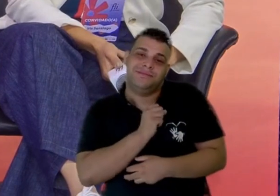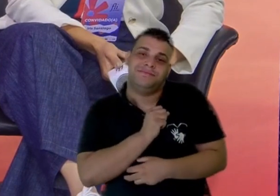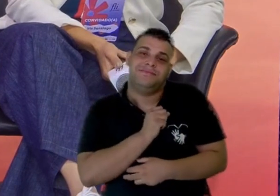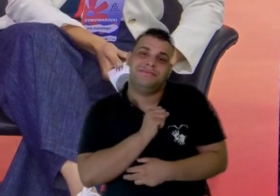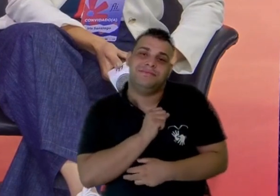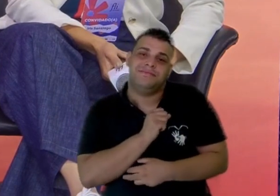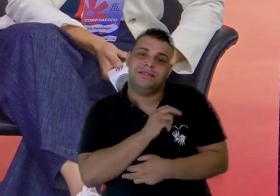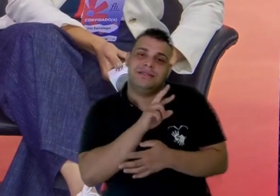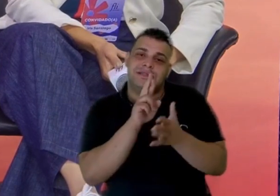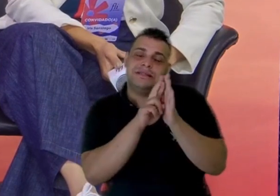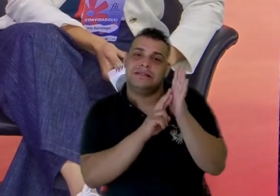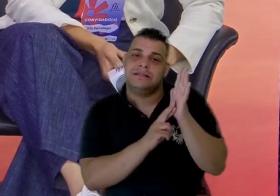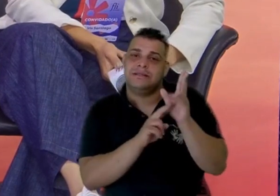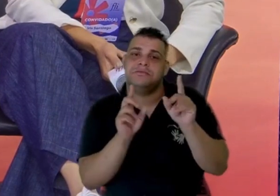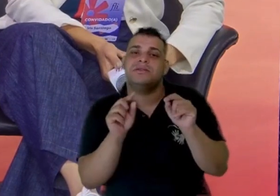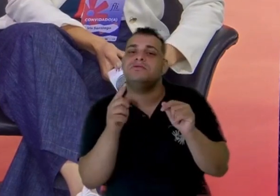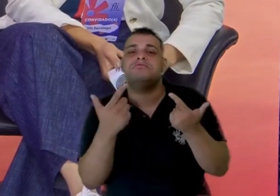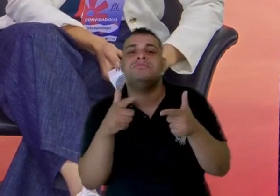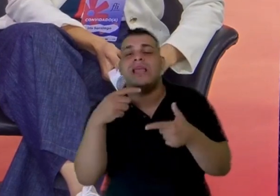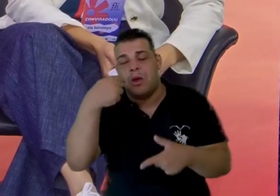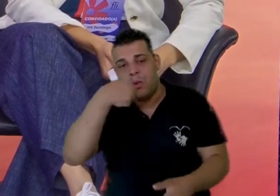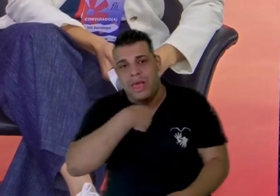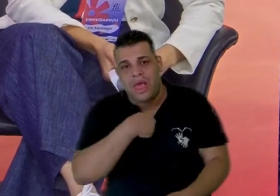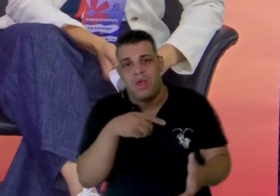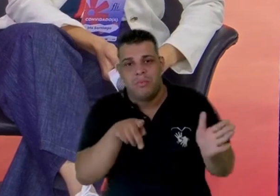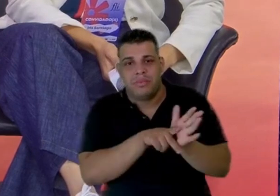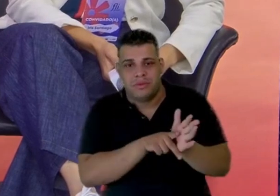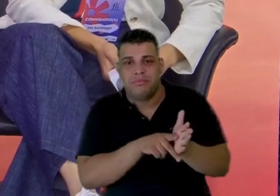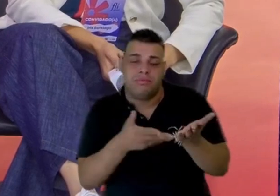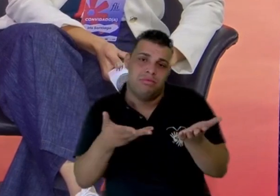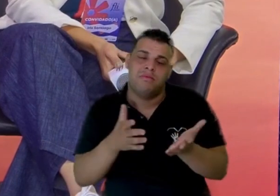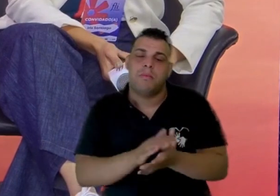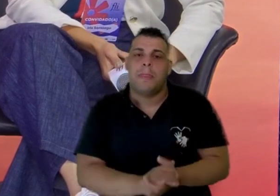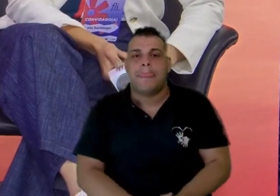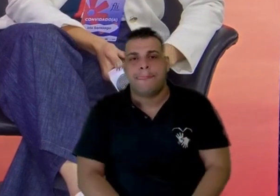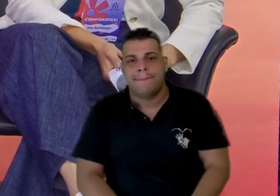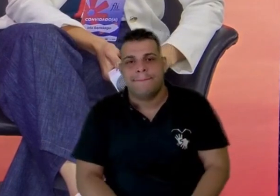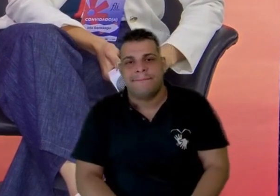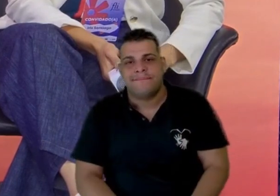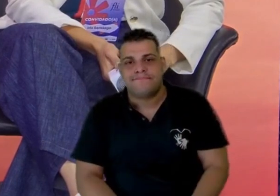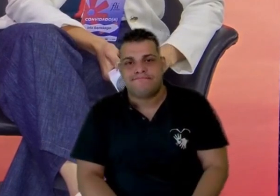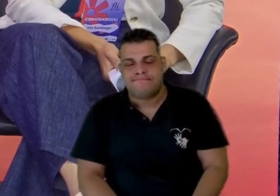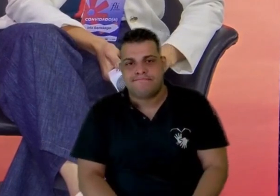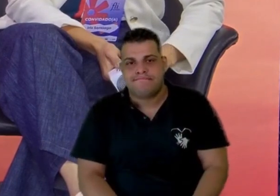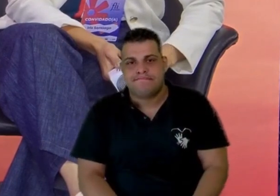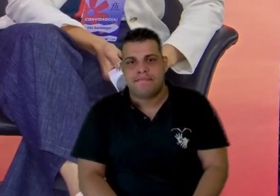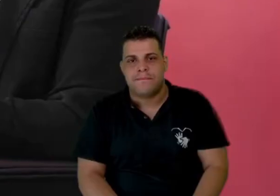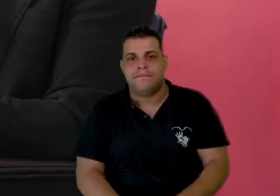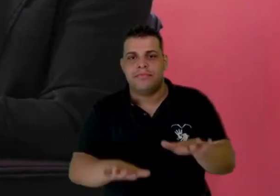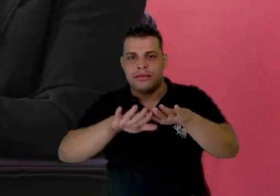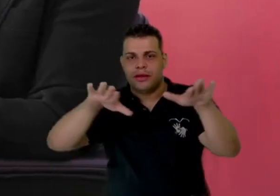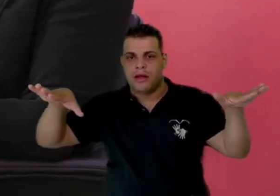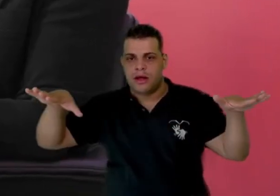das regras é inclusive não ter o eu dentro do raik então enfim vamos lá um raik forro de